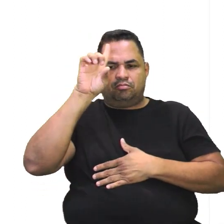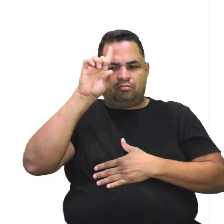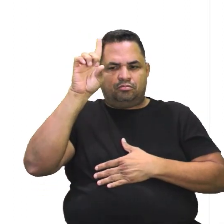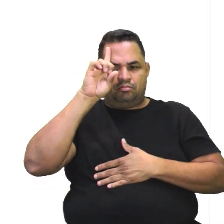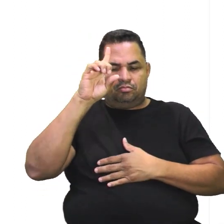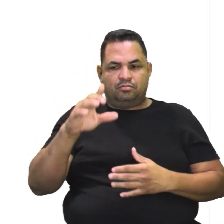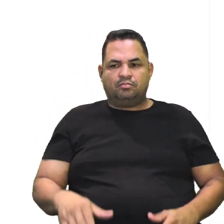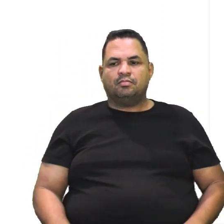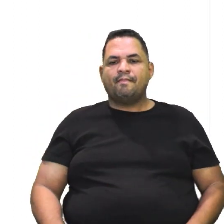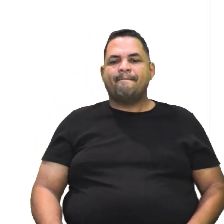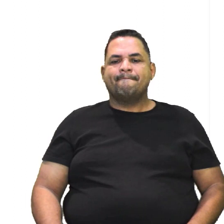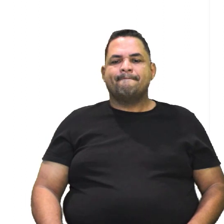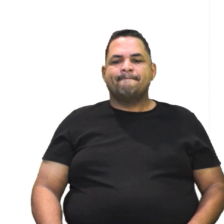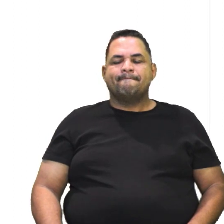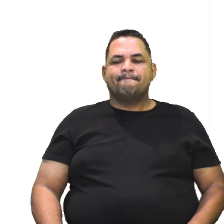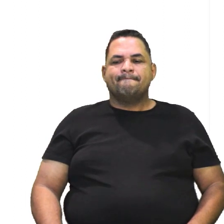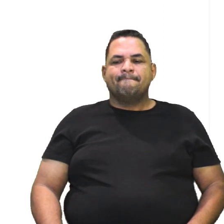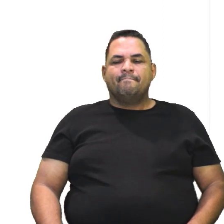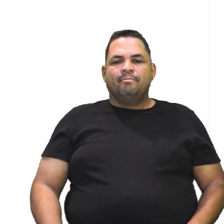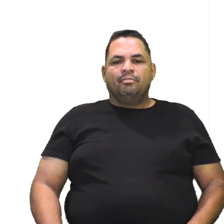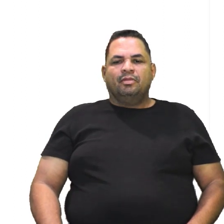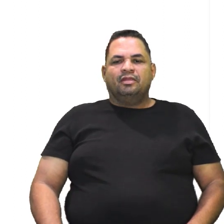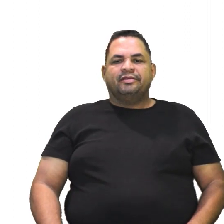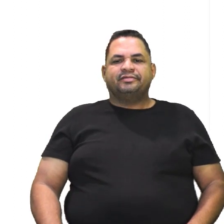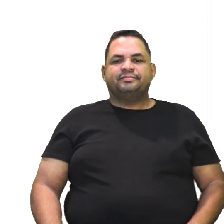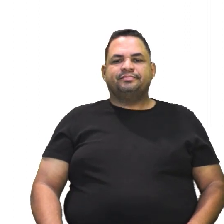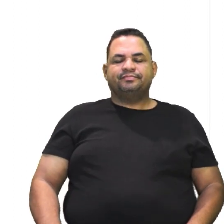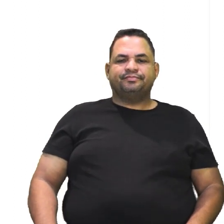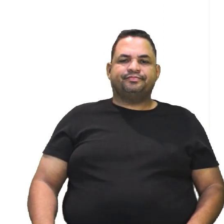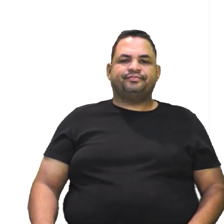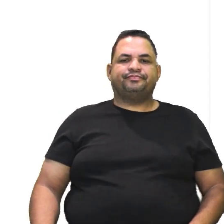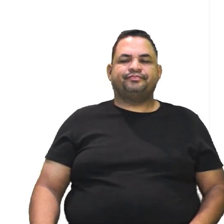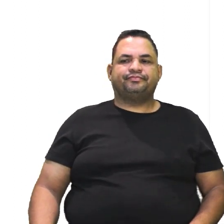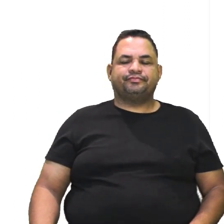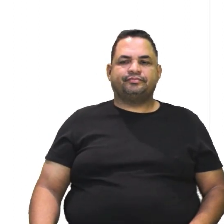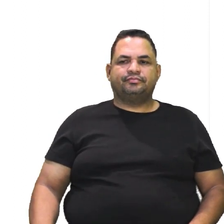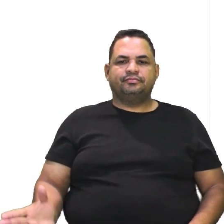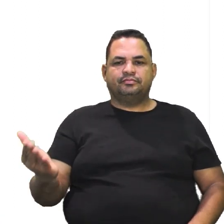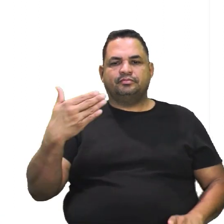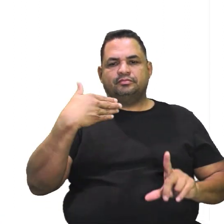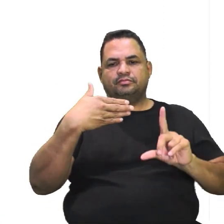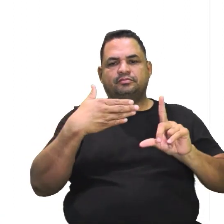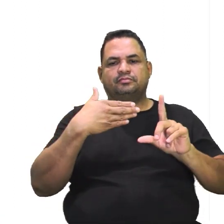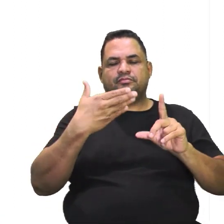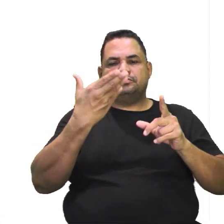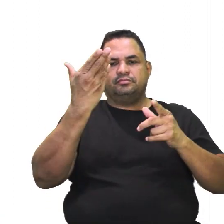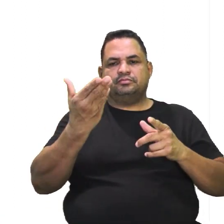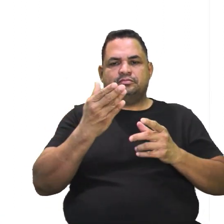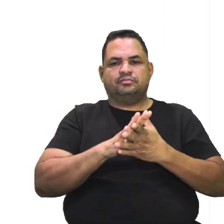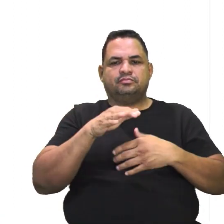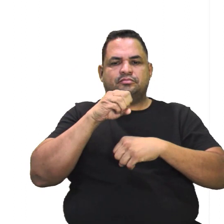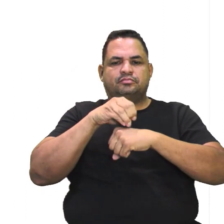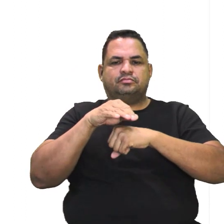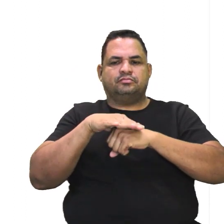dia a dia. Vamos junto aqui? Vamos lá com o nosso slide aqui no fundo, a gente vai